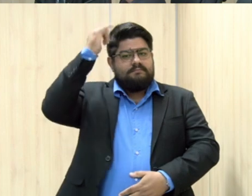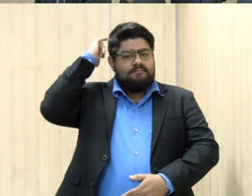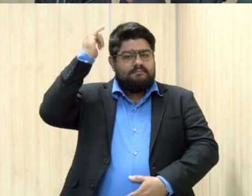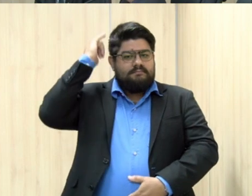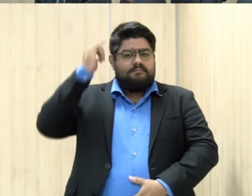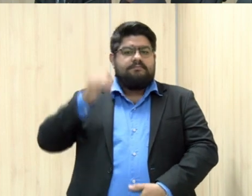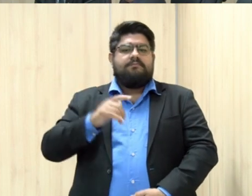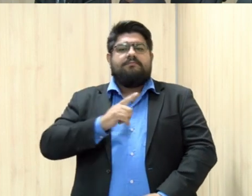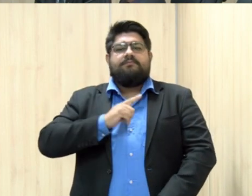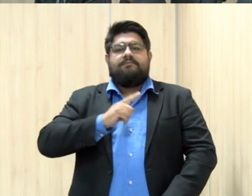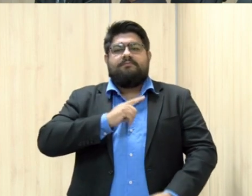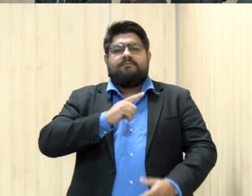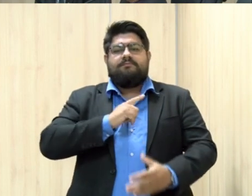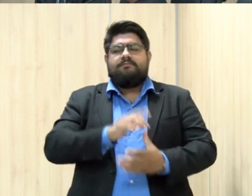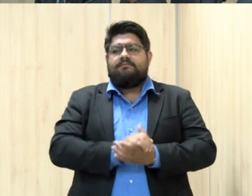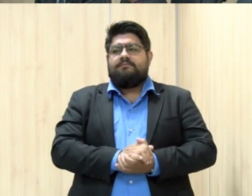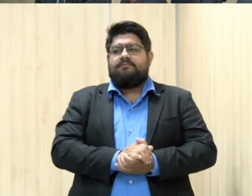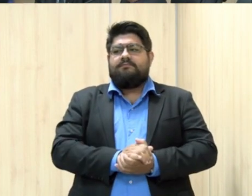reflexos